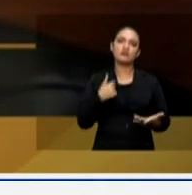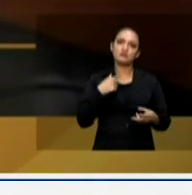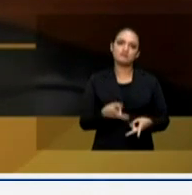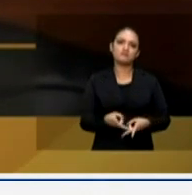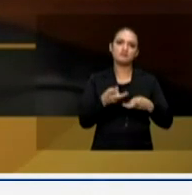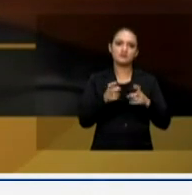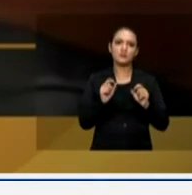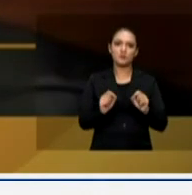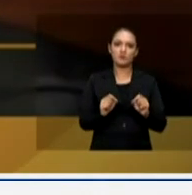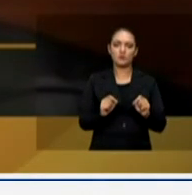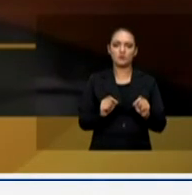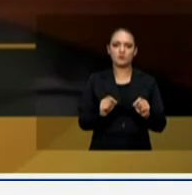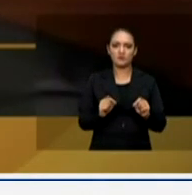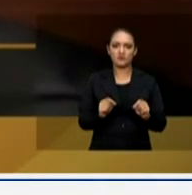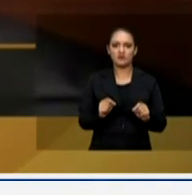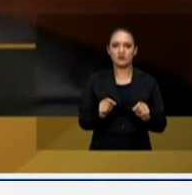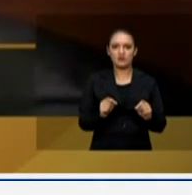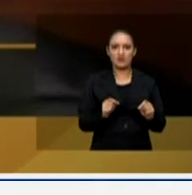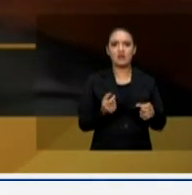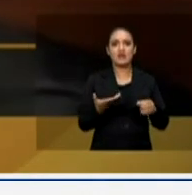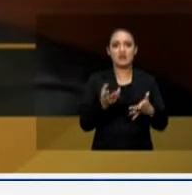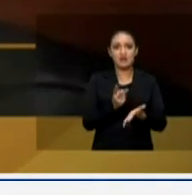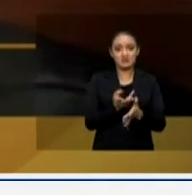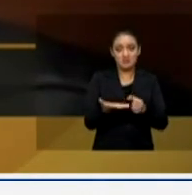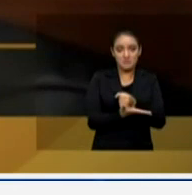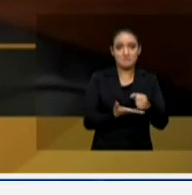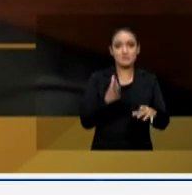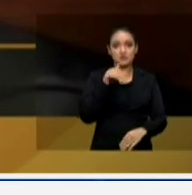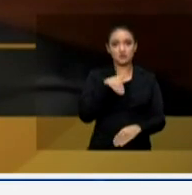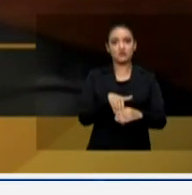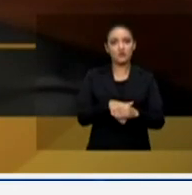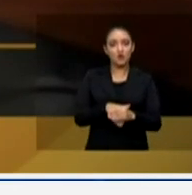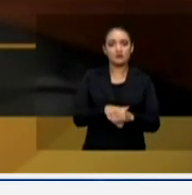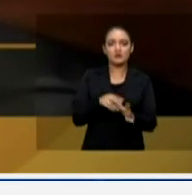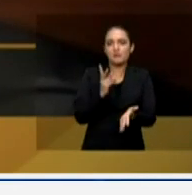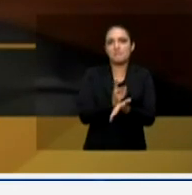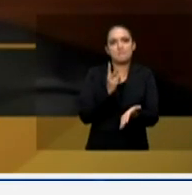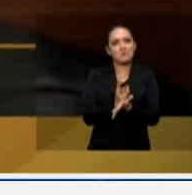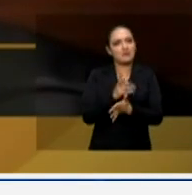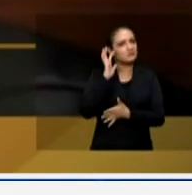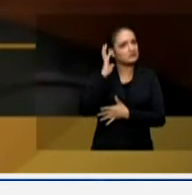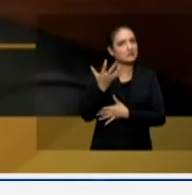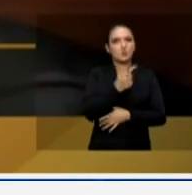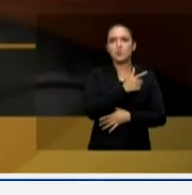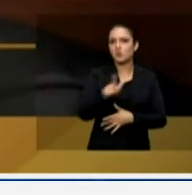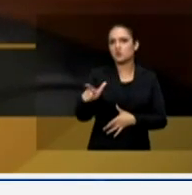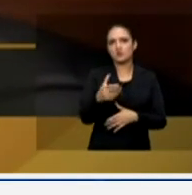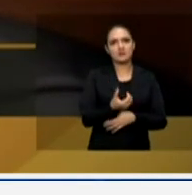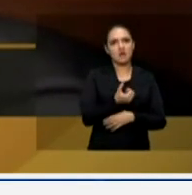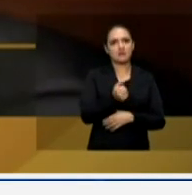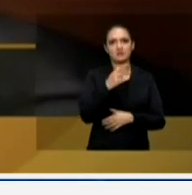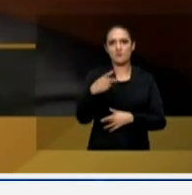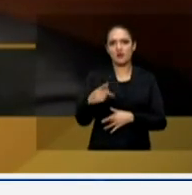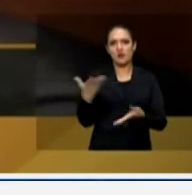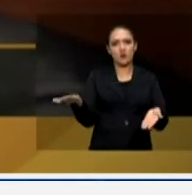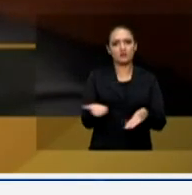novamente se torna ficha suja, inelegível. Esse é o quadro, essas são as possibilidades a partir desta análise que